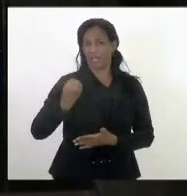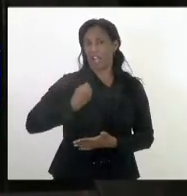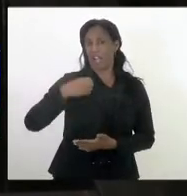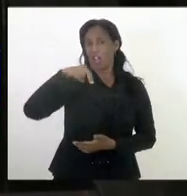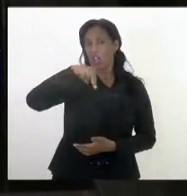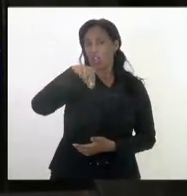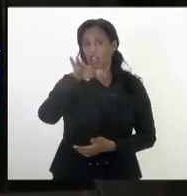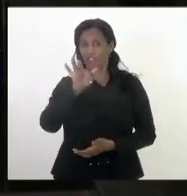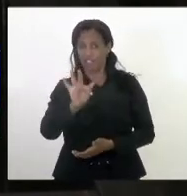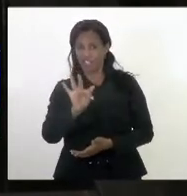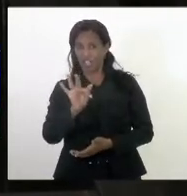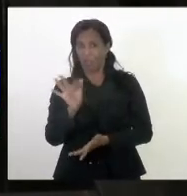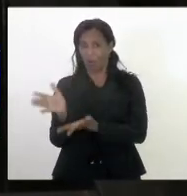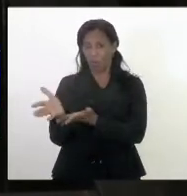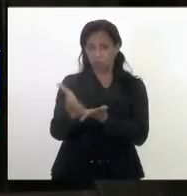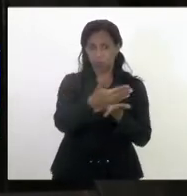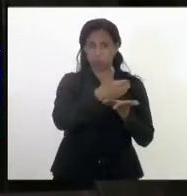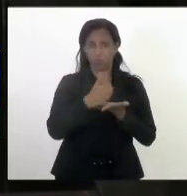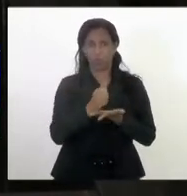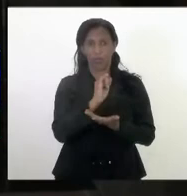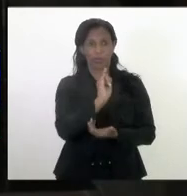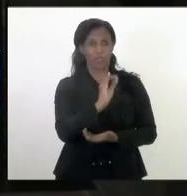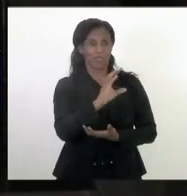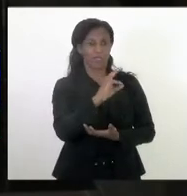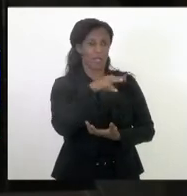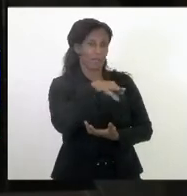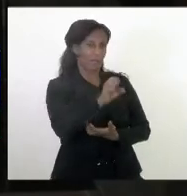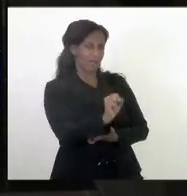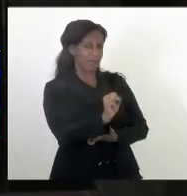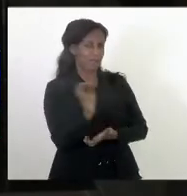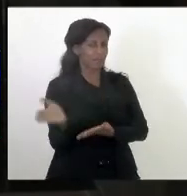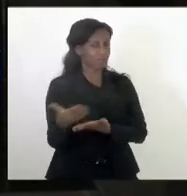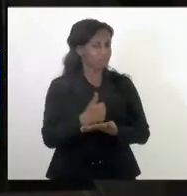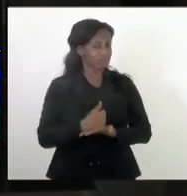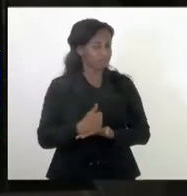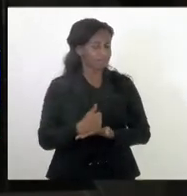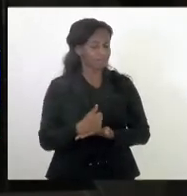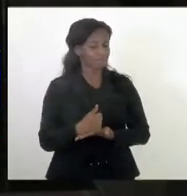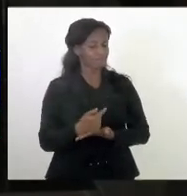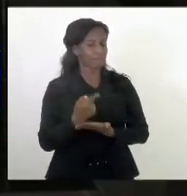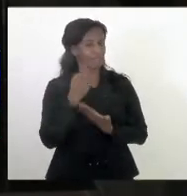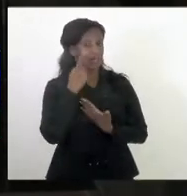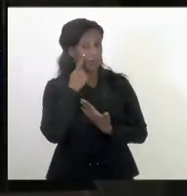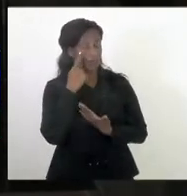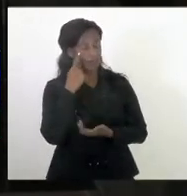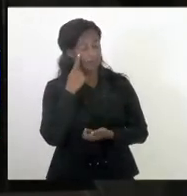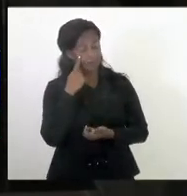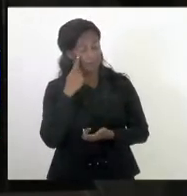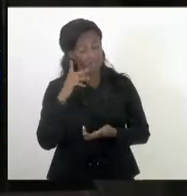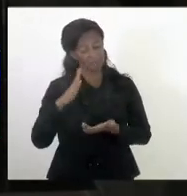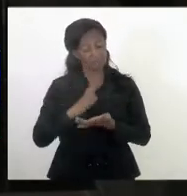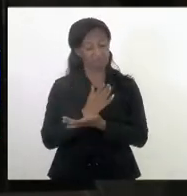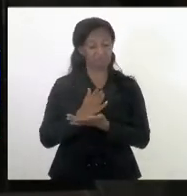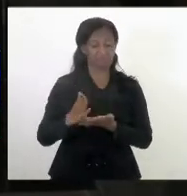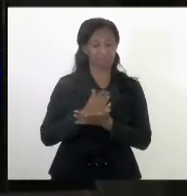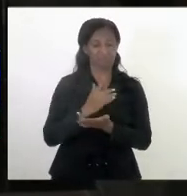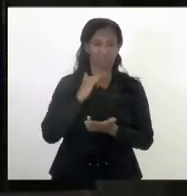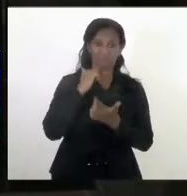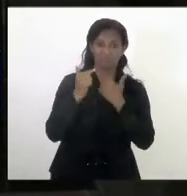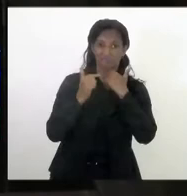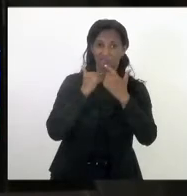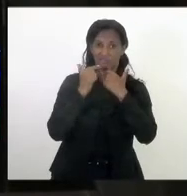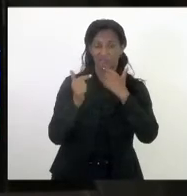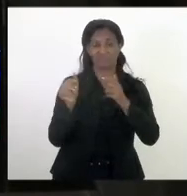minimamente recolher o ICMS? Então, eu vejo algumas situações curiosas nesse